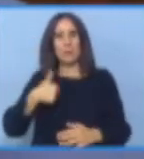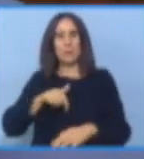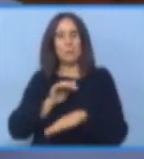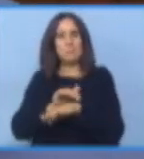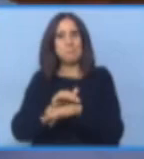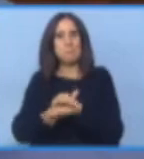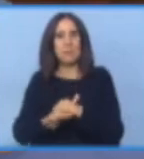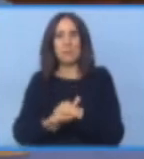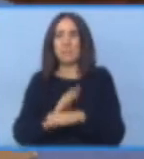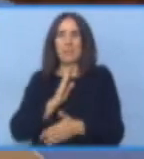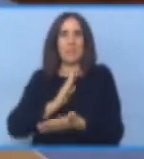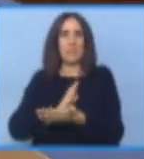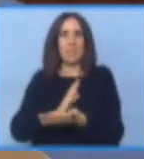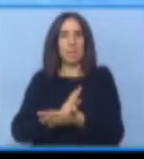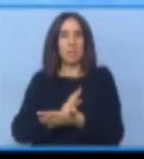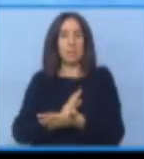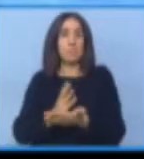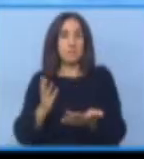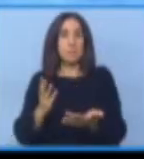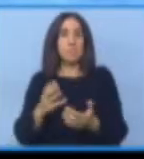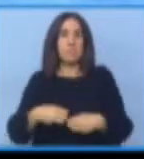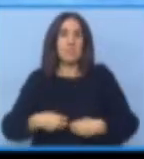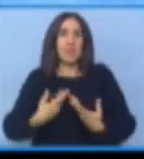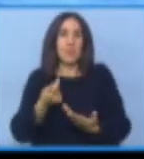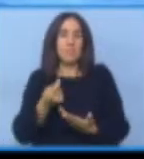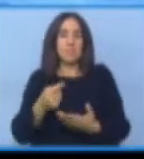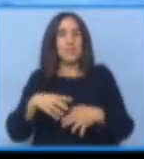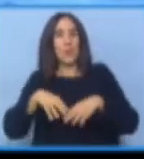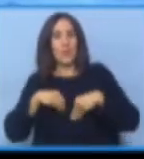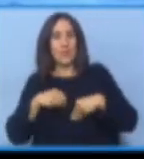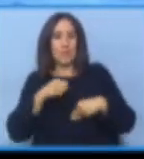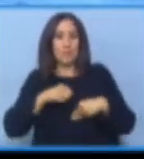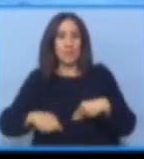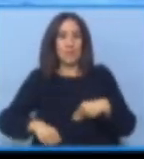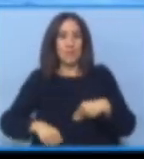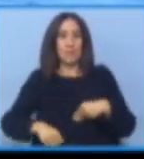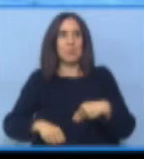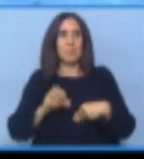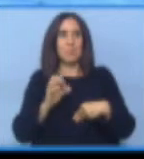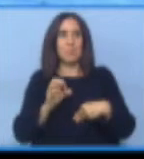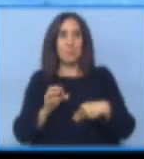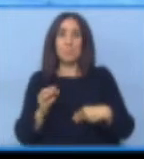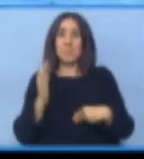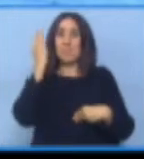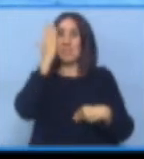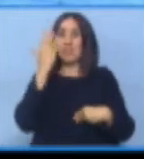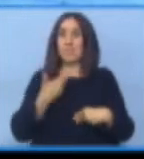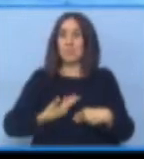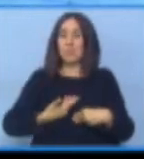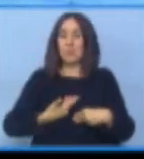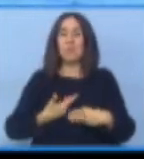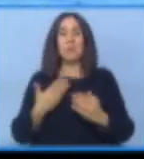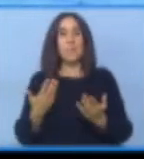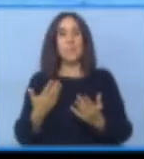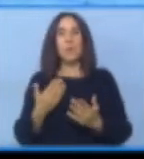pecadores e já não há nada a fazer. É uma atitude um bocadinho conformista e preguiçosa, porque, no fundo, para ser santo não é